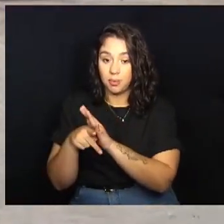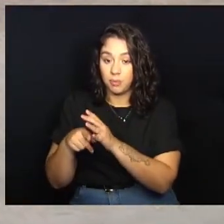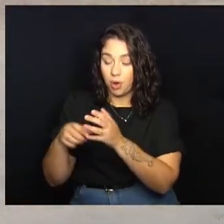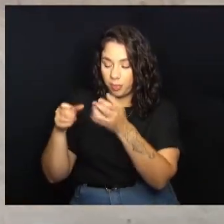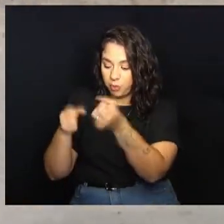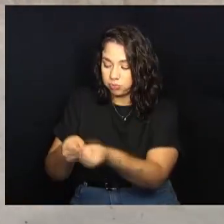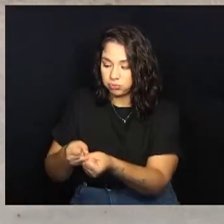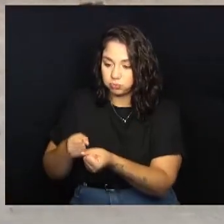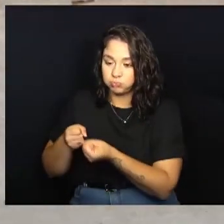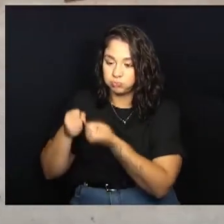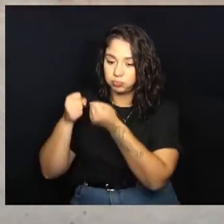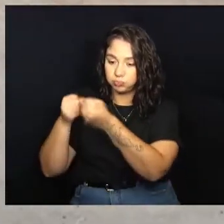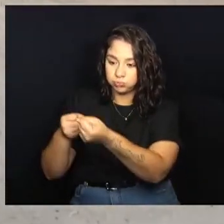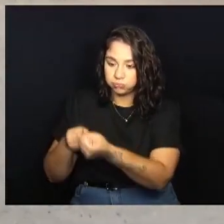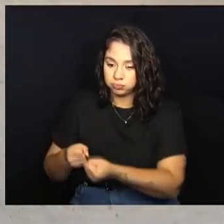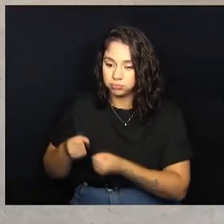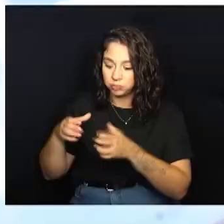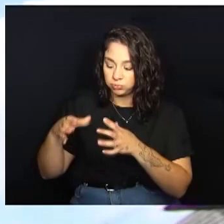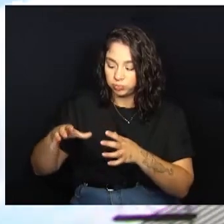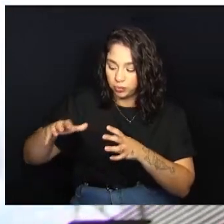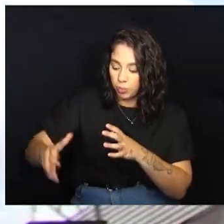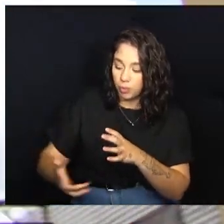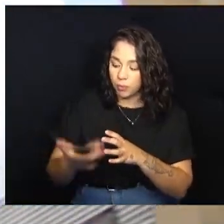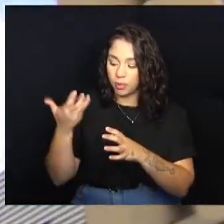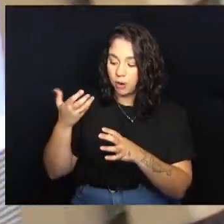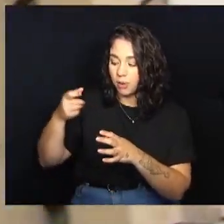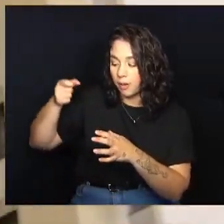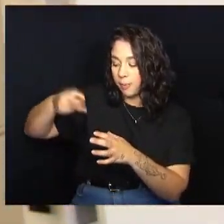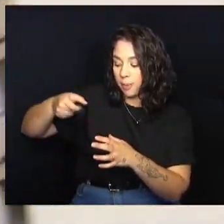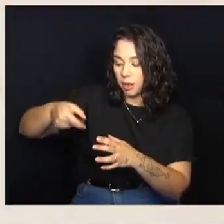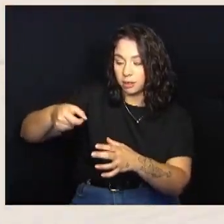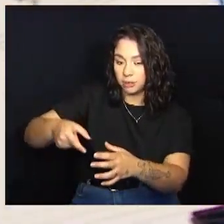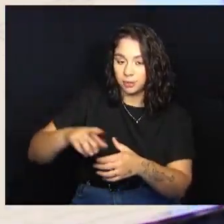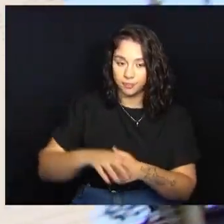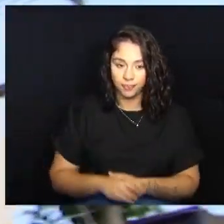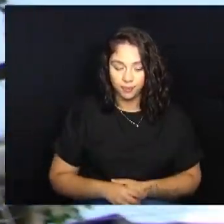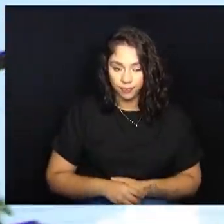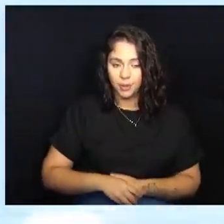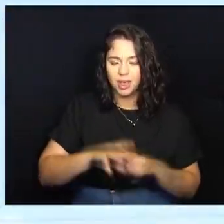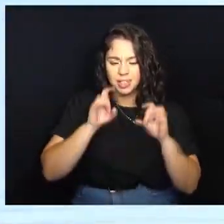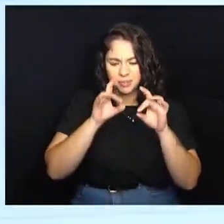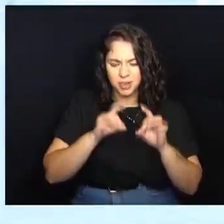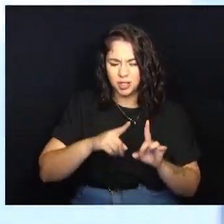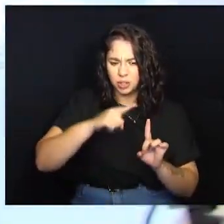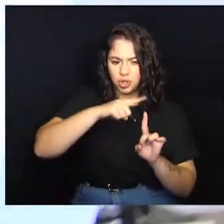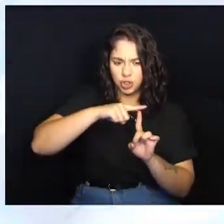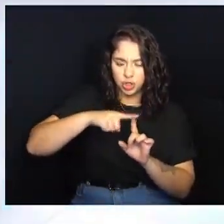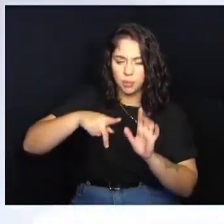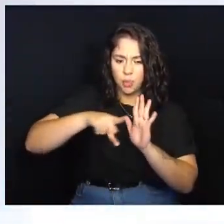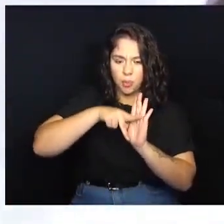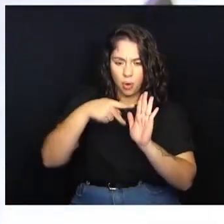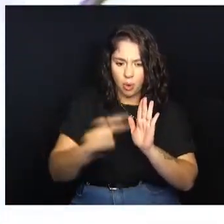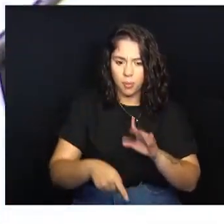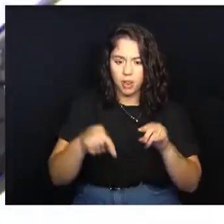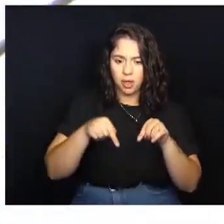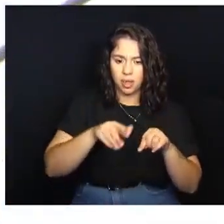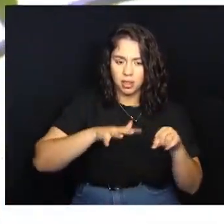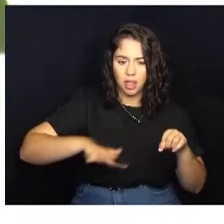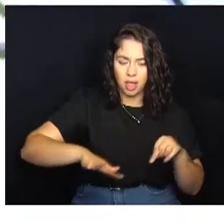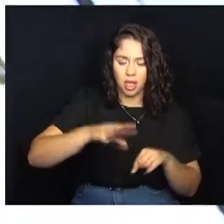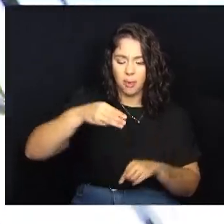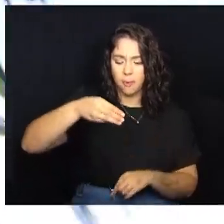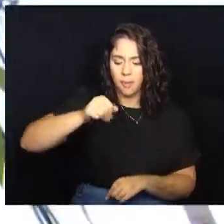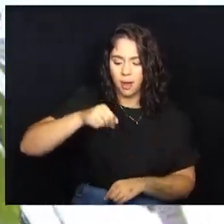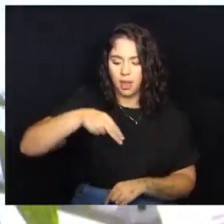fazendo os anéis para que a gente possa fazer o plantio atrás. São típicas da nossa região. O manacá é bastante